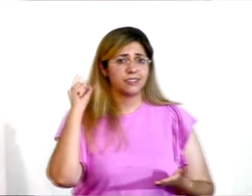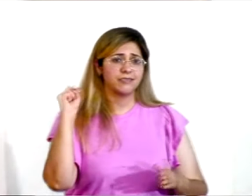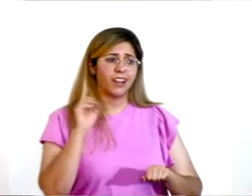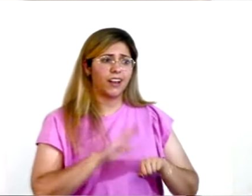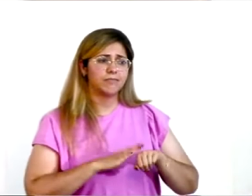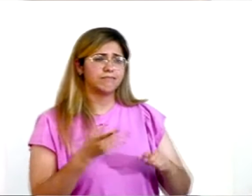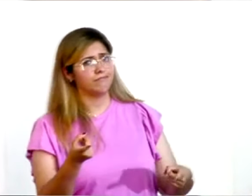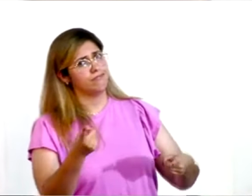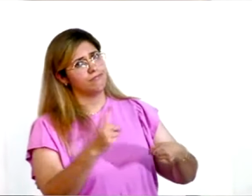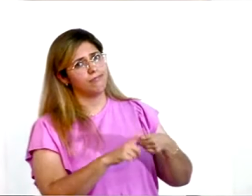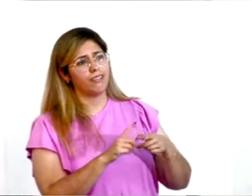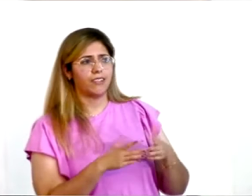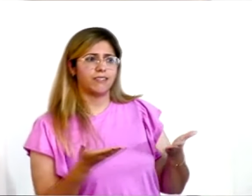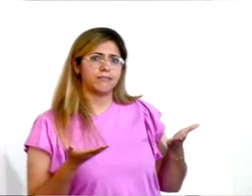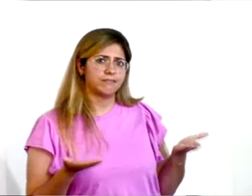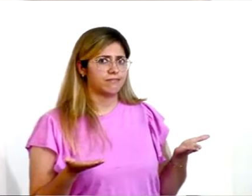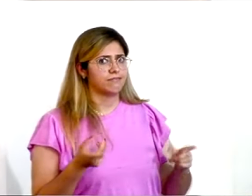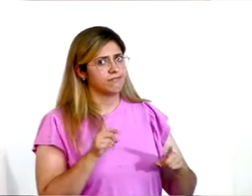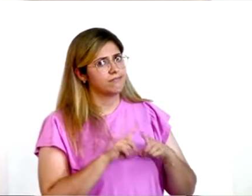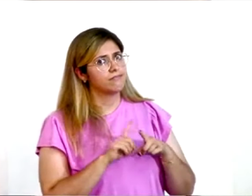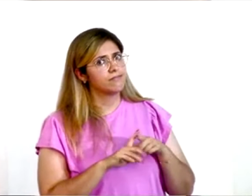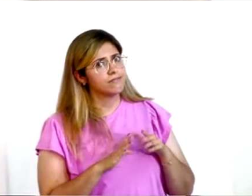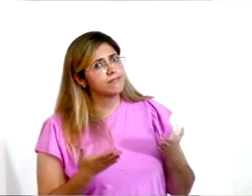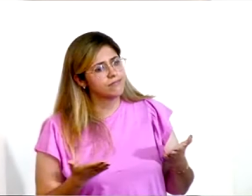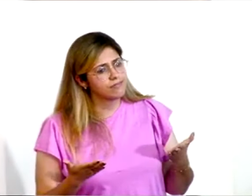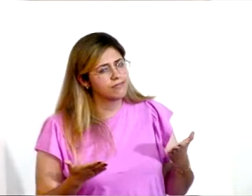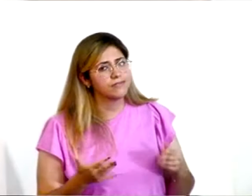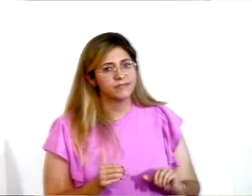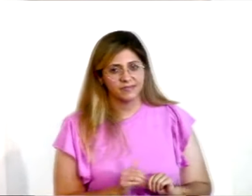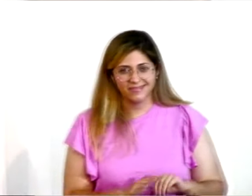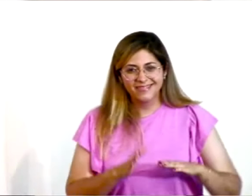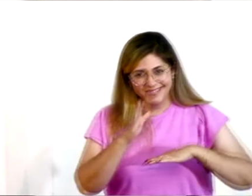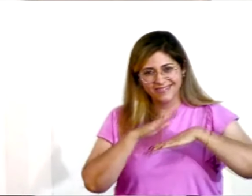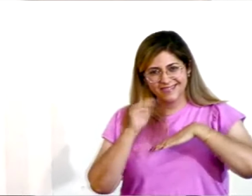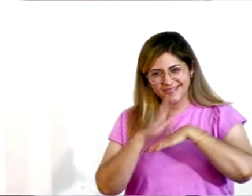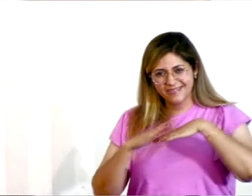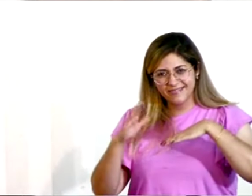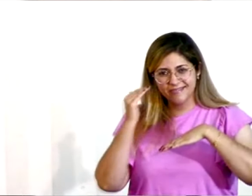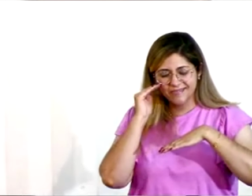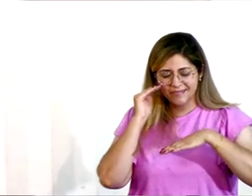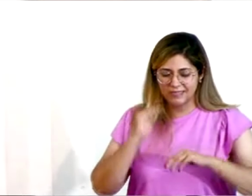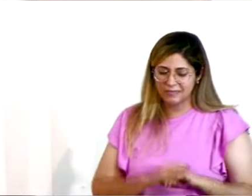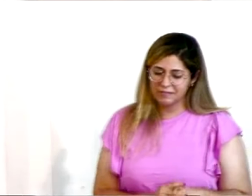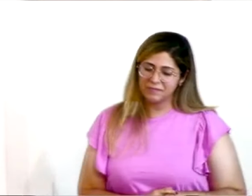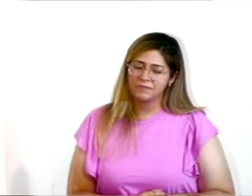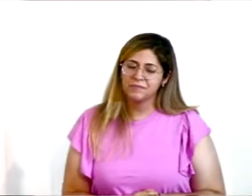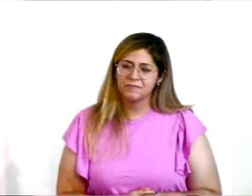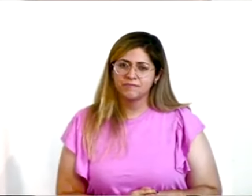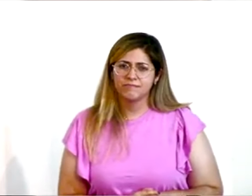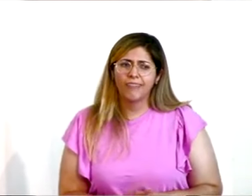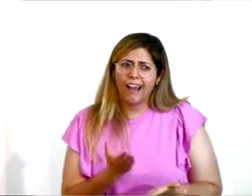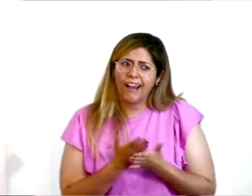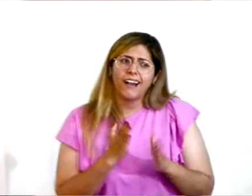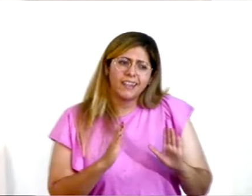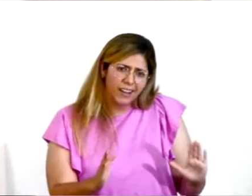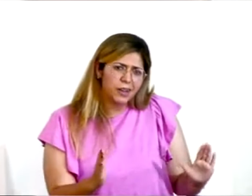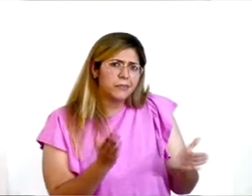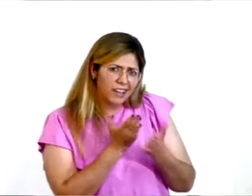Saulo? Essa é a forma, essa é a voz que ele ouviu. Saulo, Saulo, desista disso,